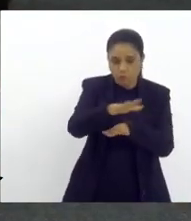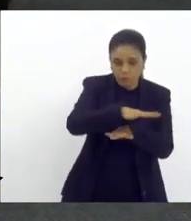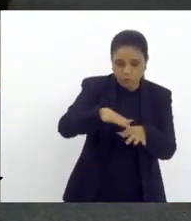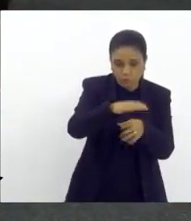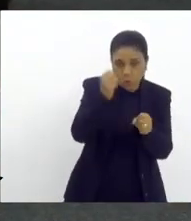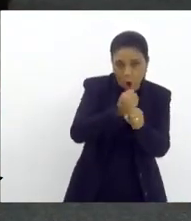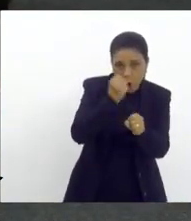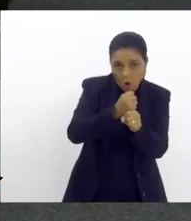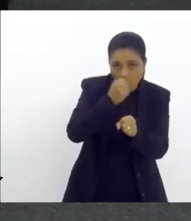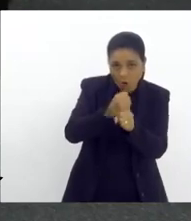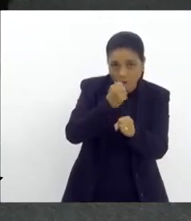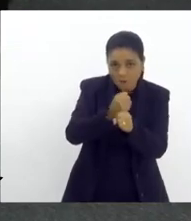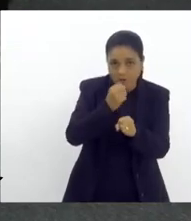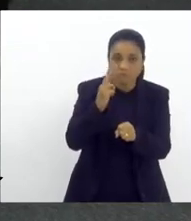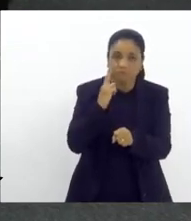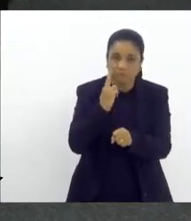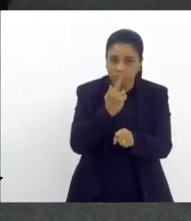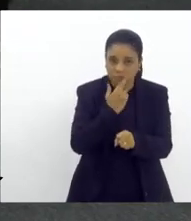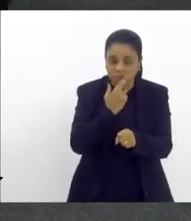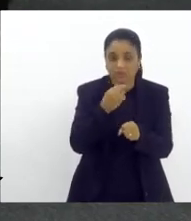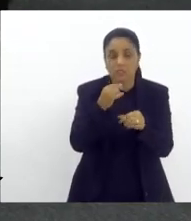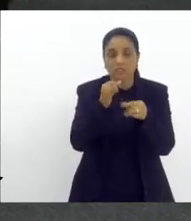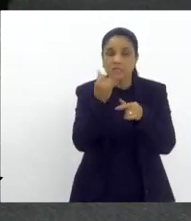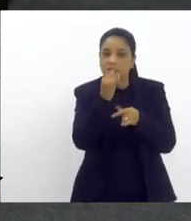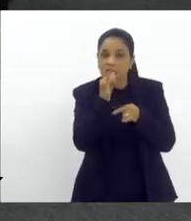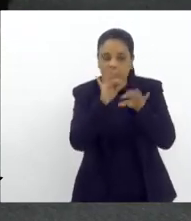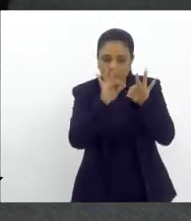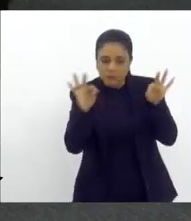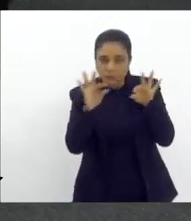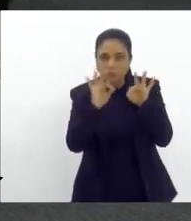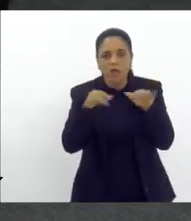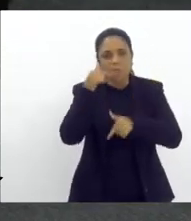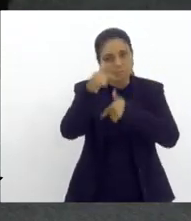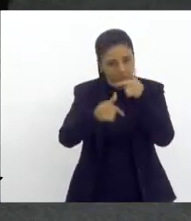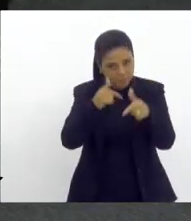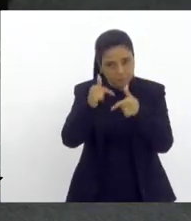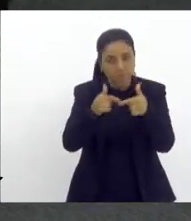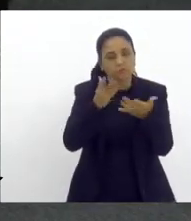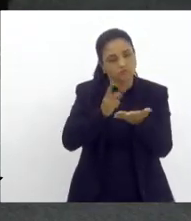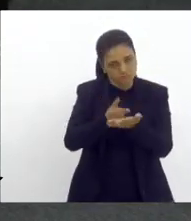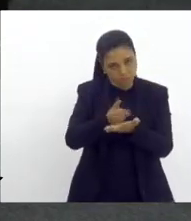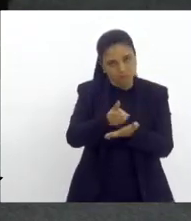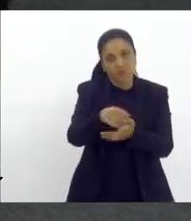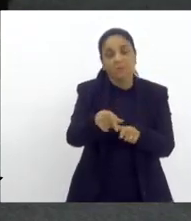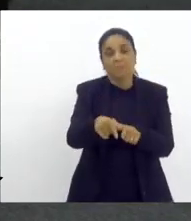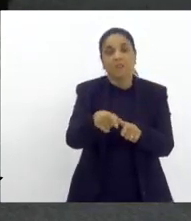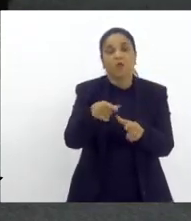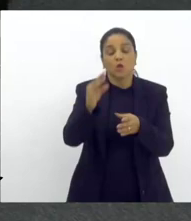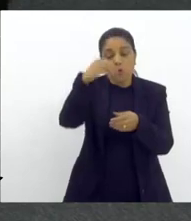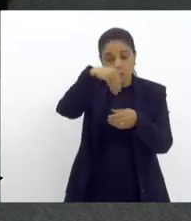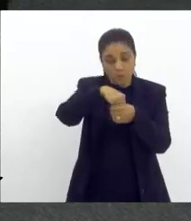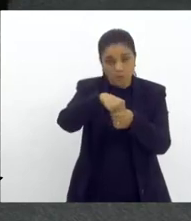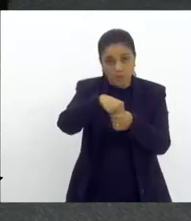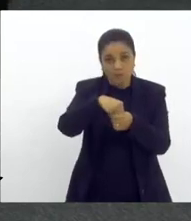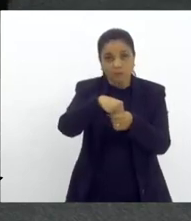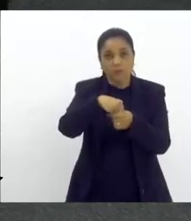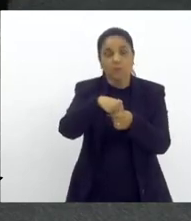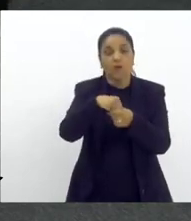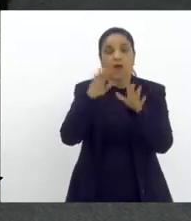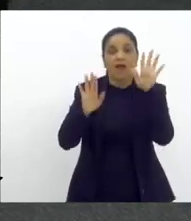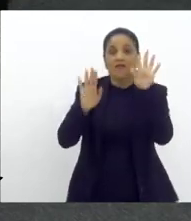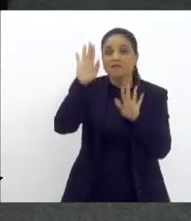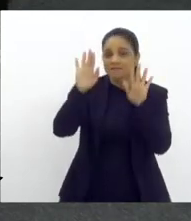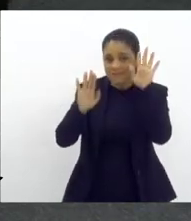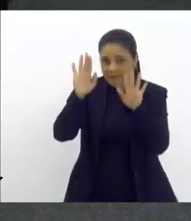O entorno e ajuste da rede elétrica também já estão andamento também já está em andamento o processo interno da licitação